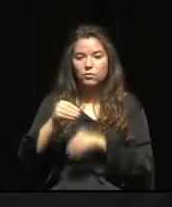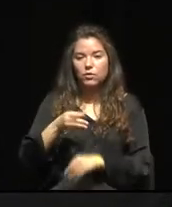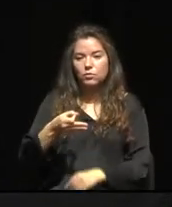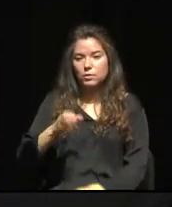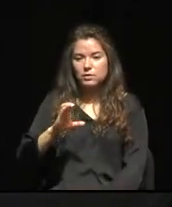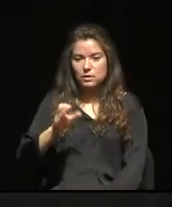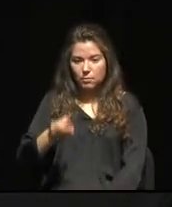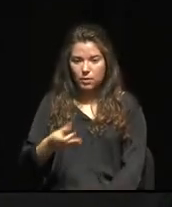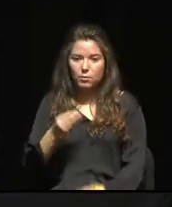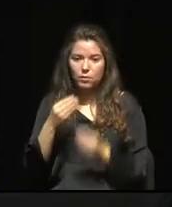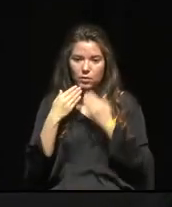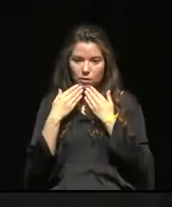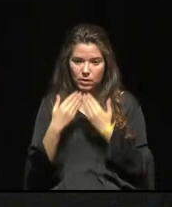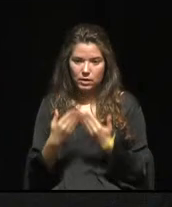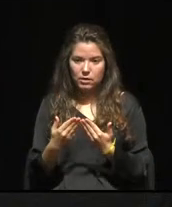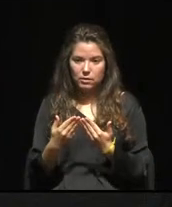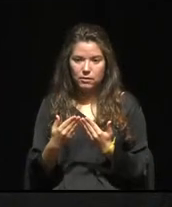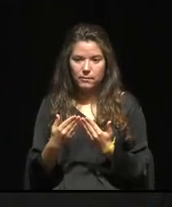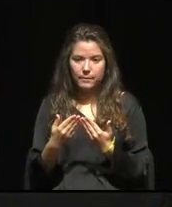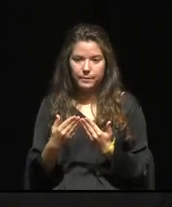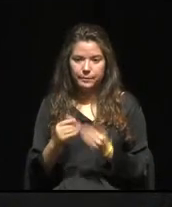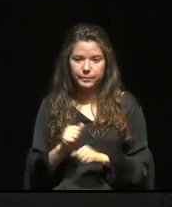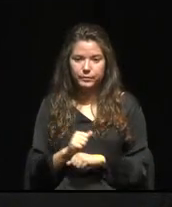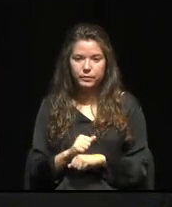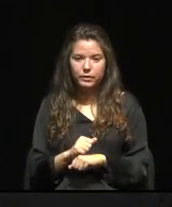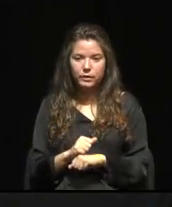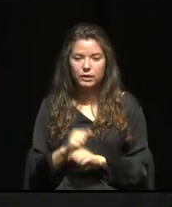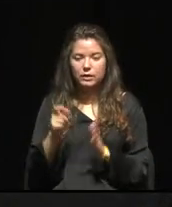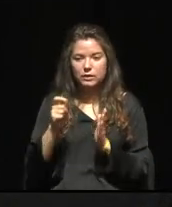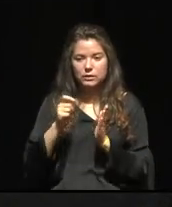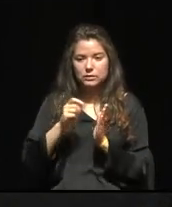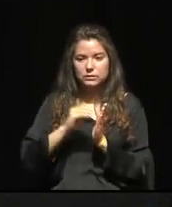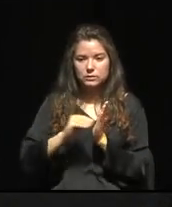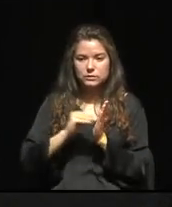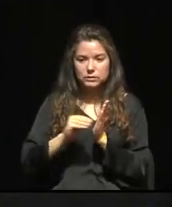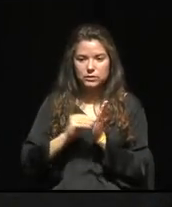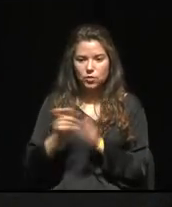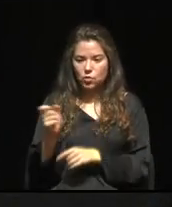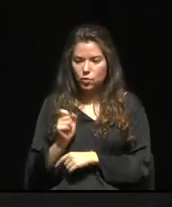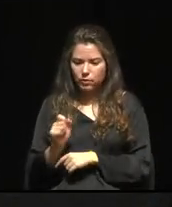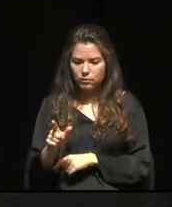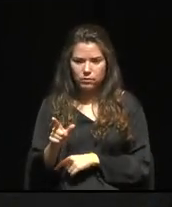PCP muito obrigada declaração de voto